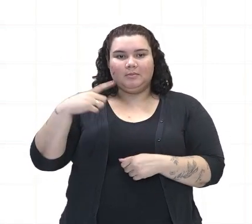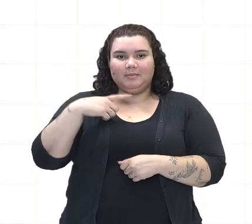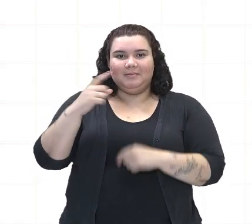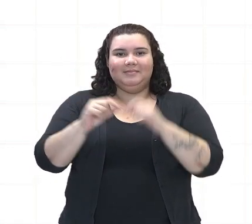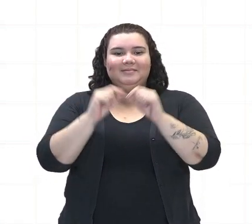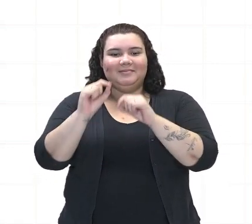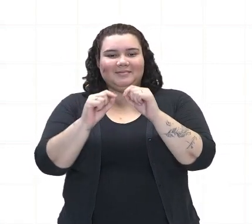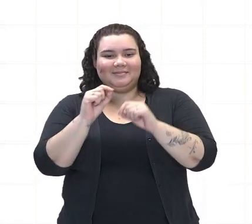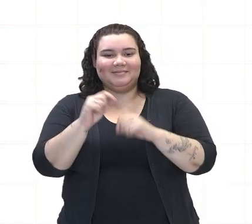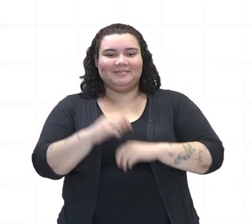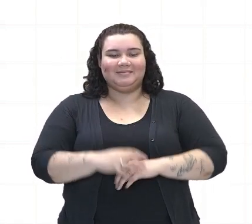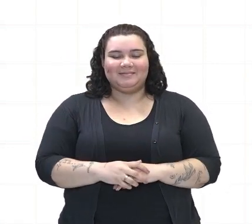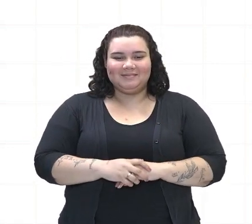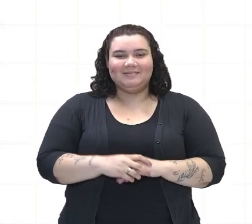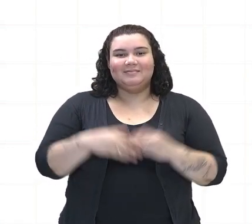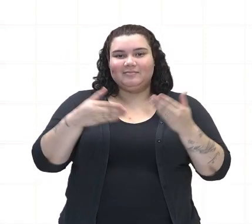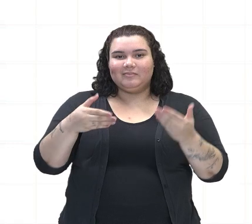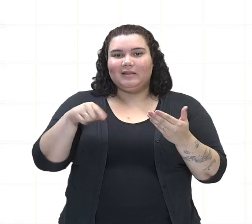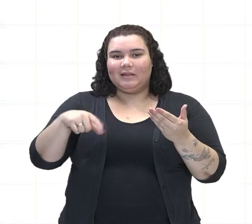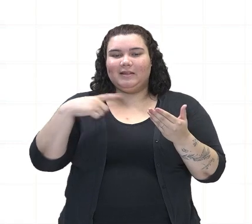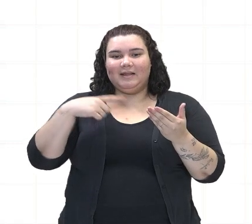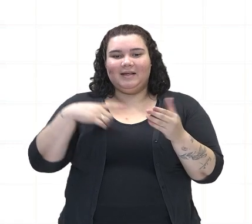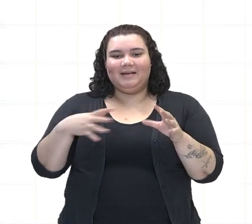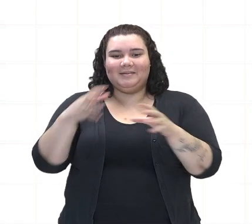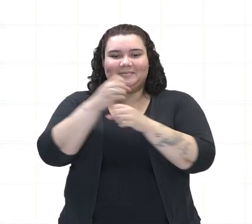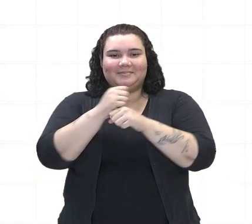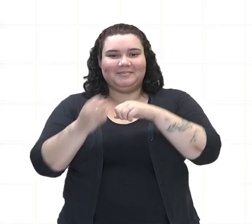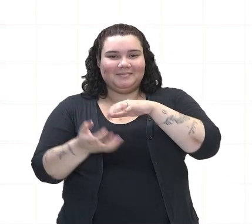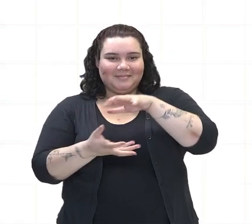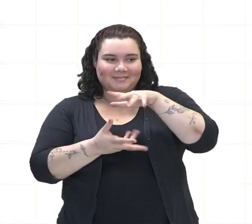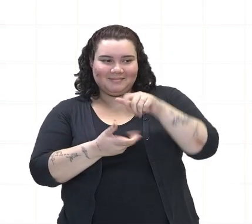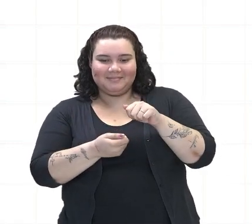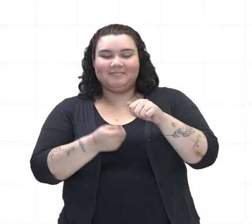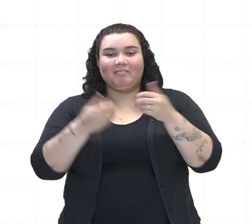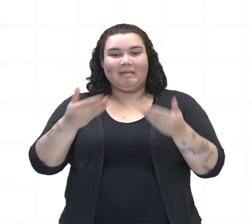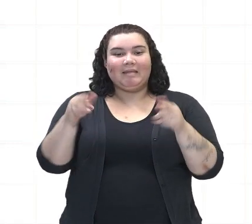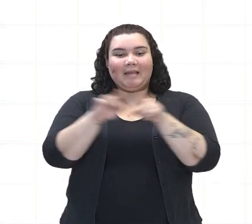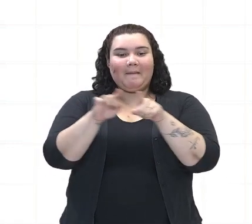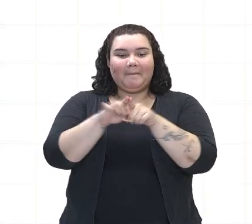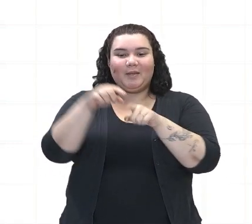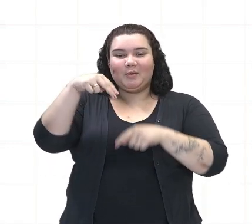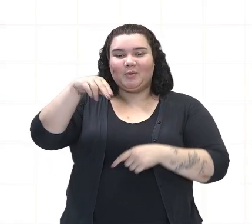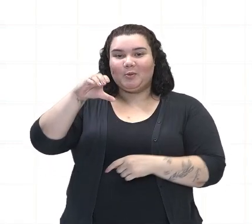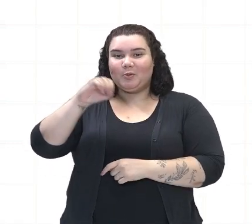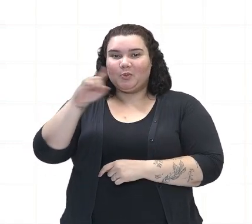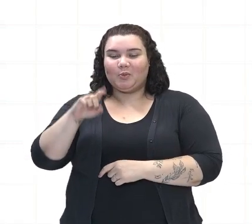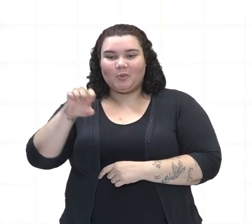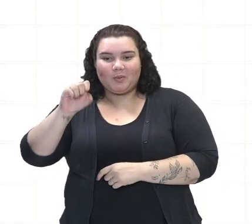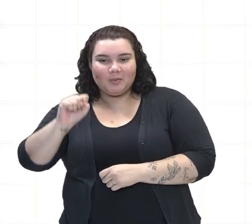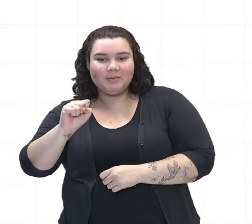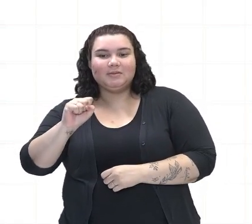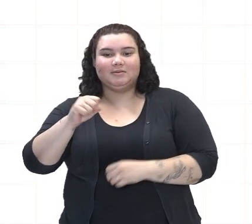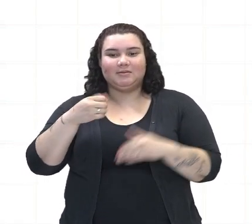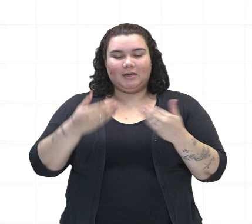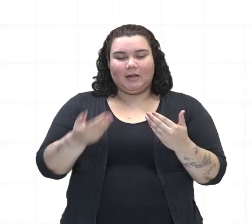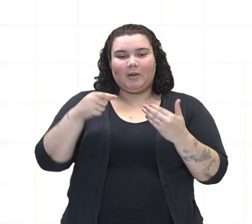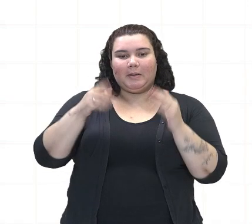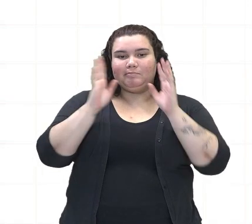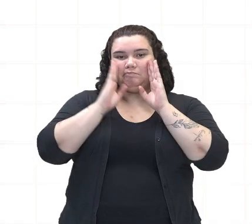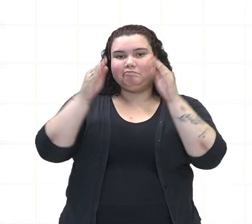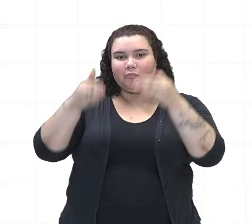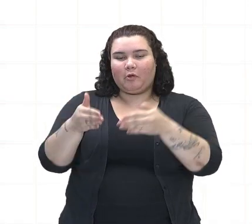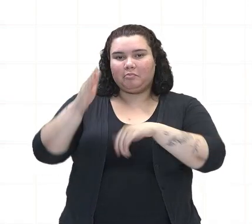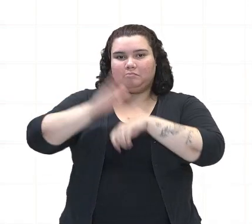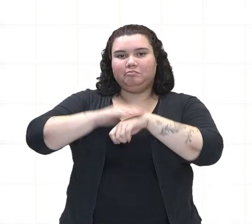Ela tem ali 18% do mercado mundial, né? E também as nozes. Então o Chile acabou se especializando nesse sentido. Então é um